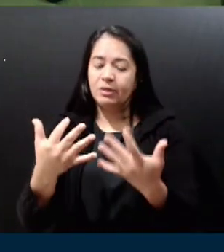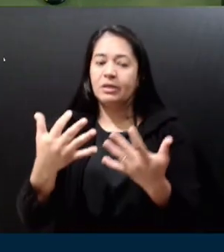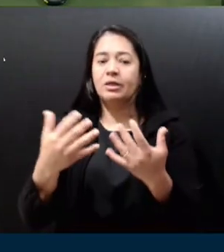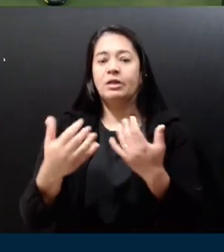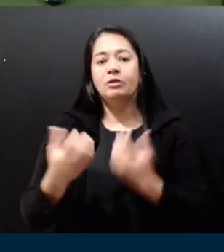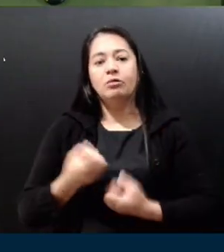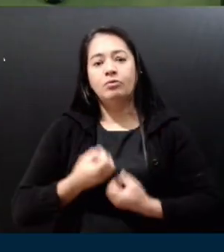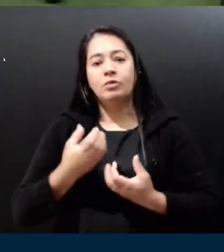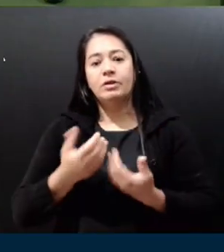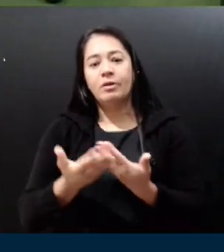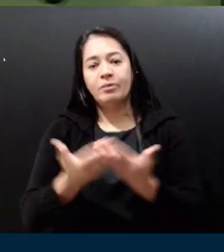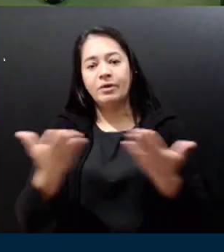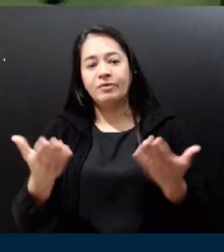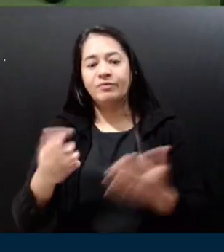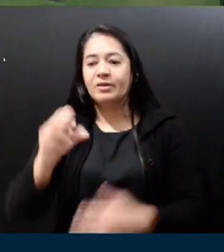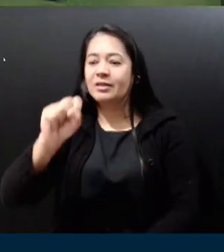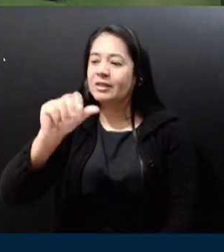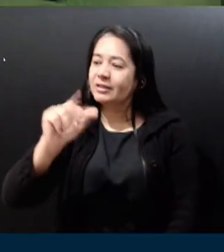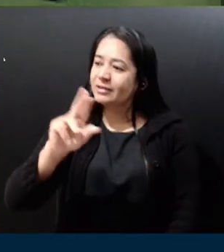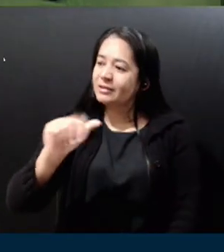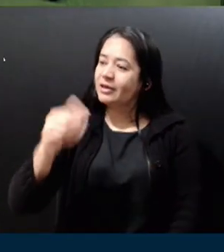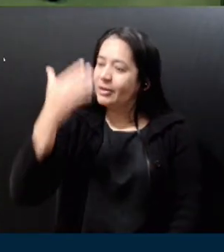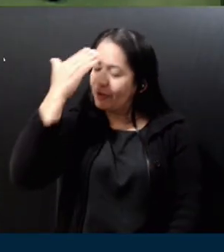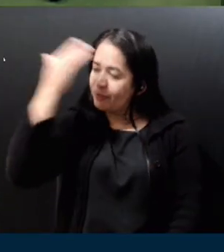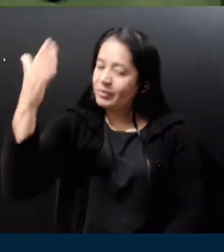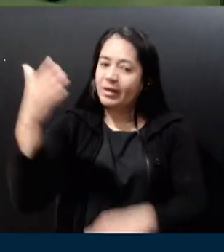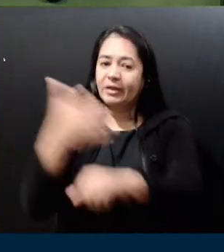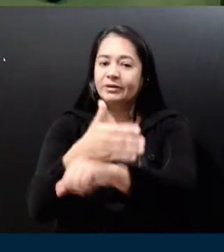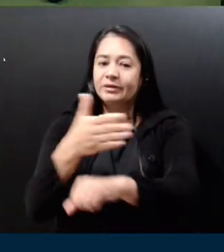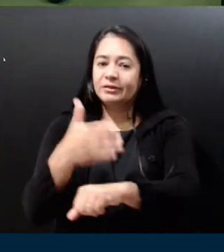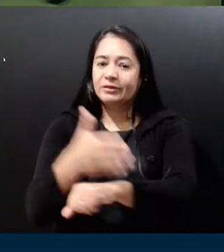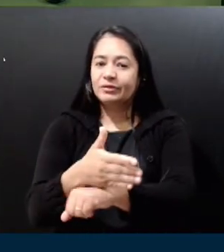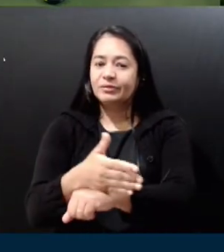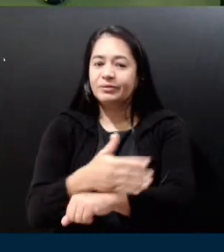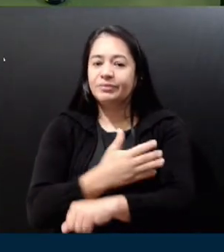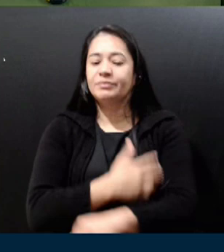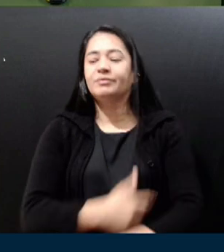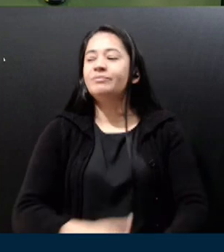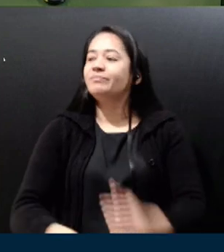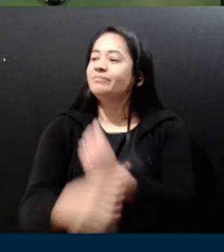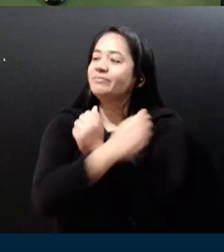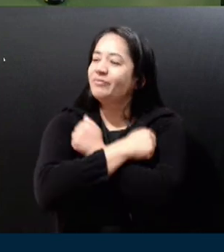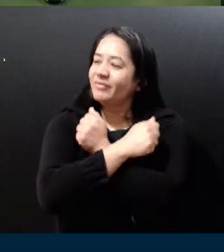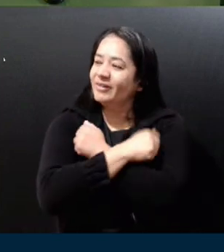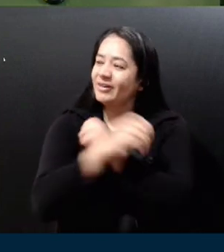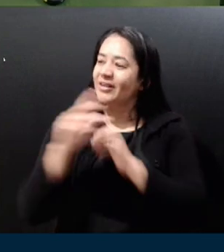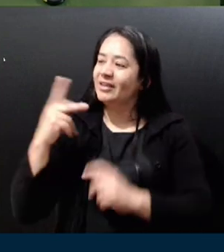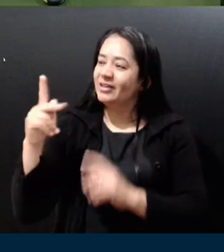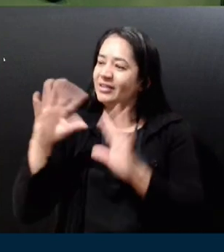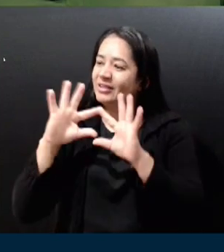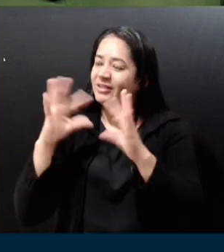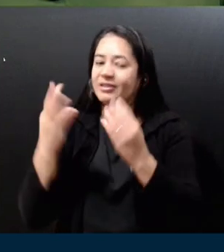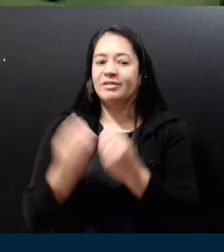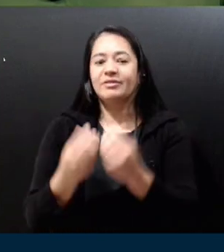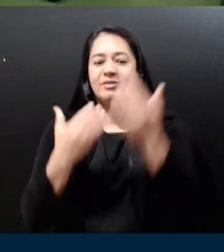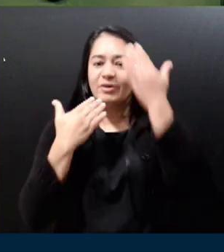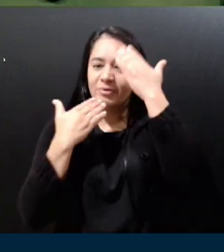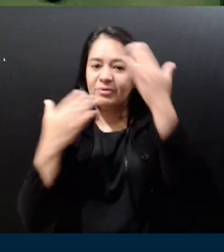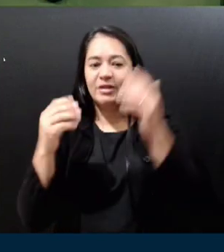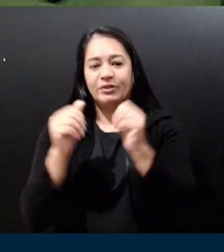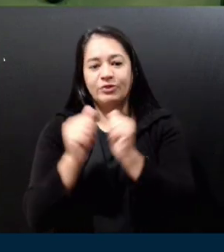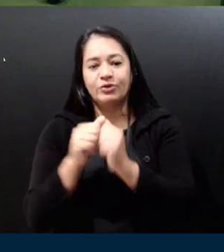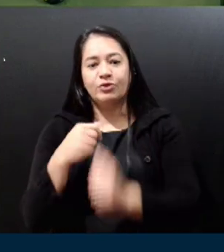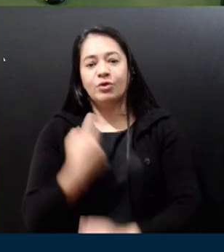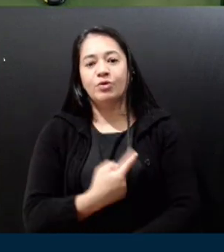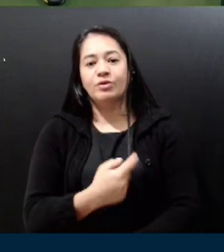Sara, obrigada pela sua participação, viu, e um abraço aí para toda a sua família, obrigada por estar com a gente. Vamos lá, produção,